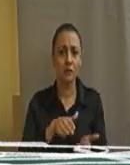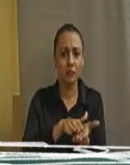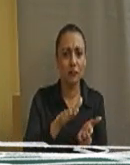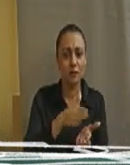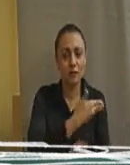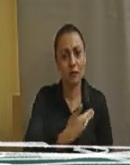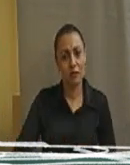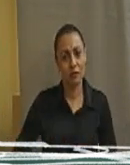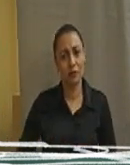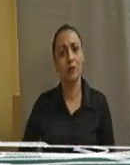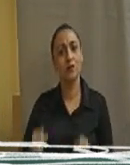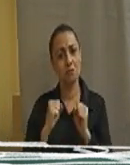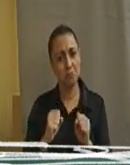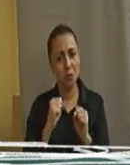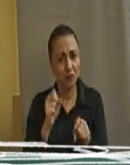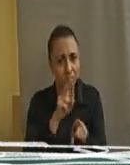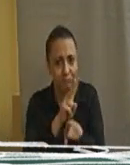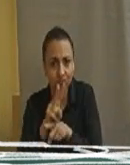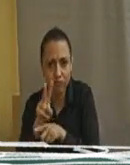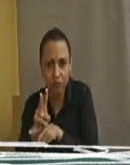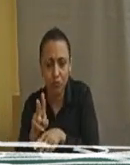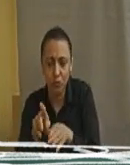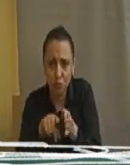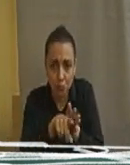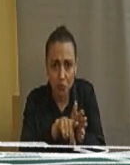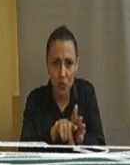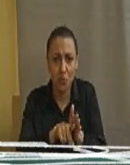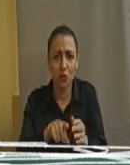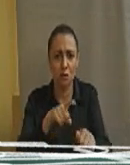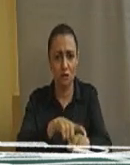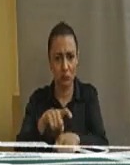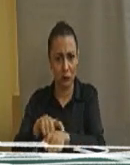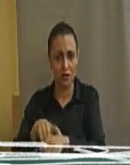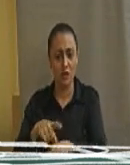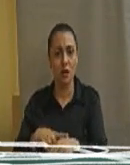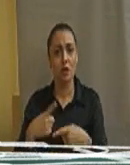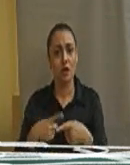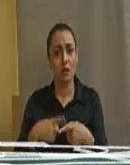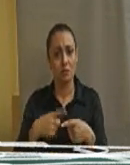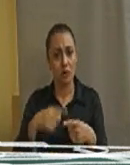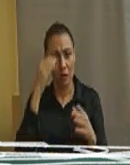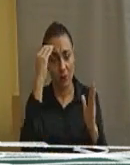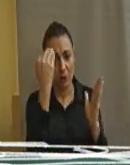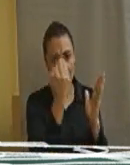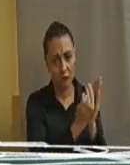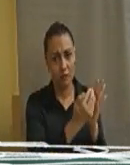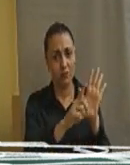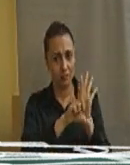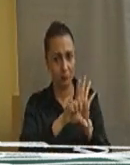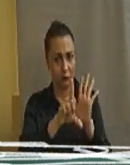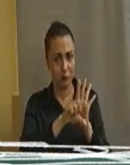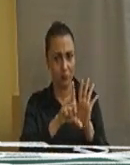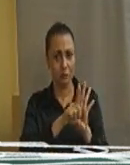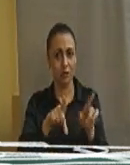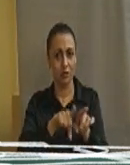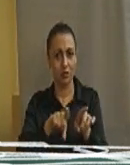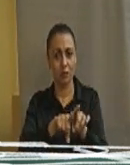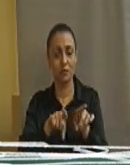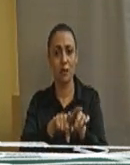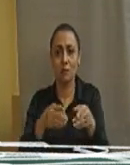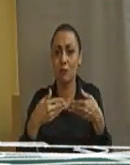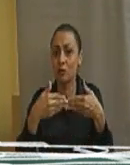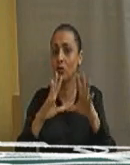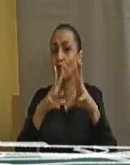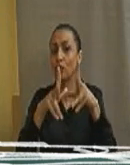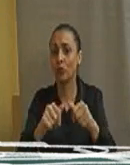por fiscalização a qualquer momento, pois respeito à legislação e à burocracia do nosso país, mostrando a transparência da nossa